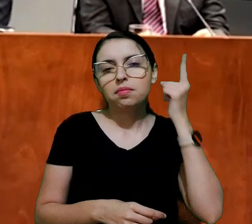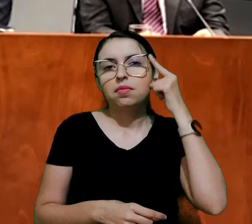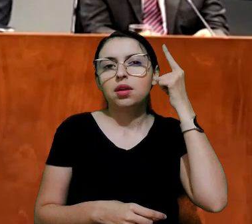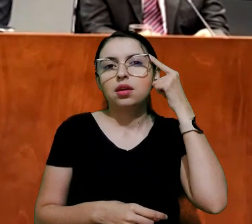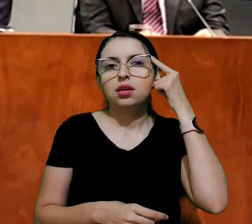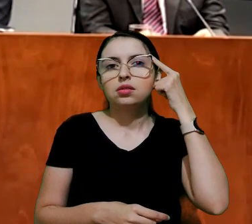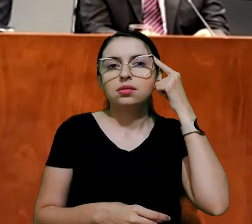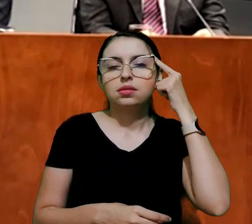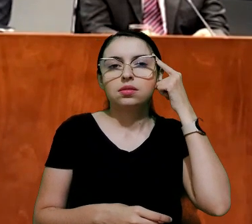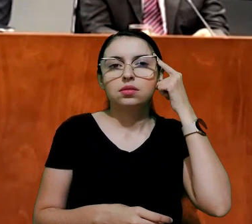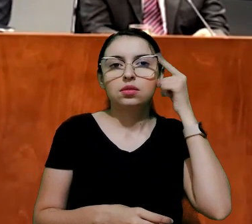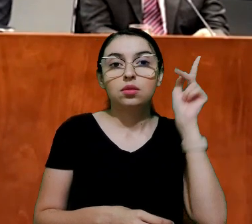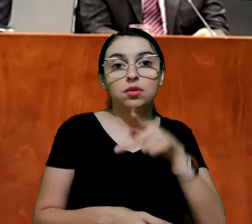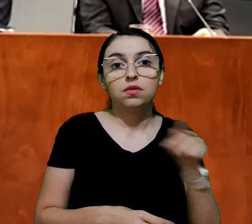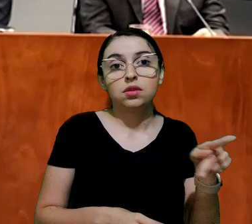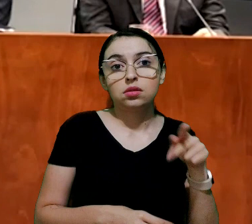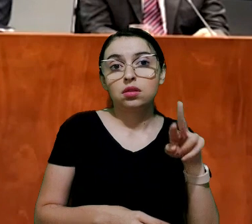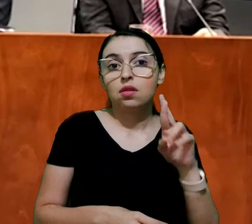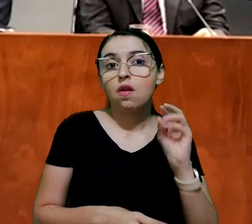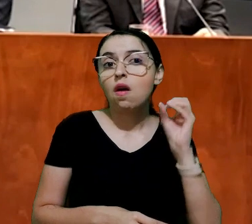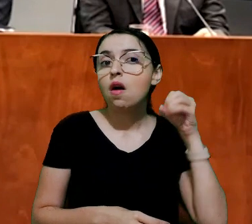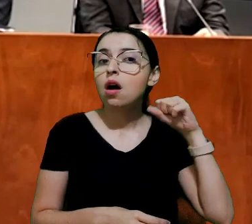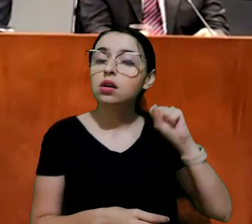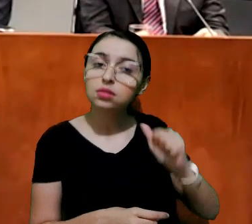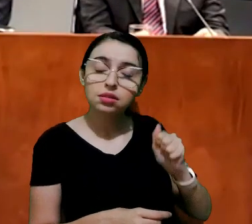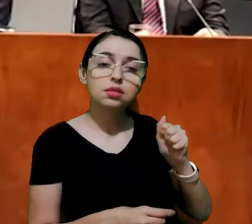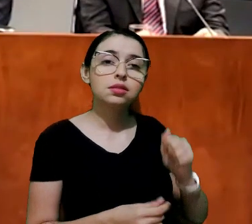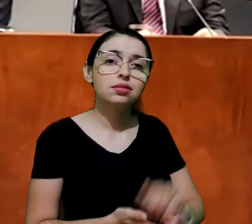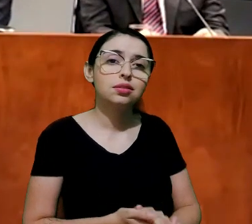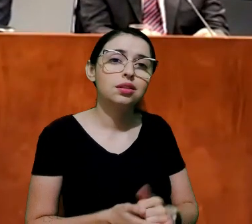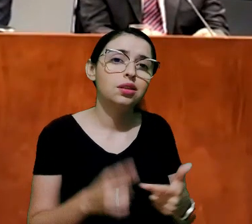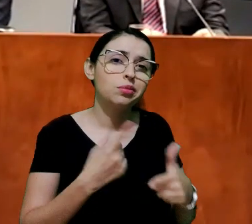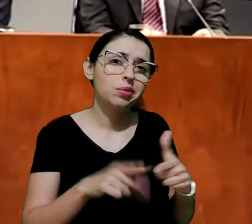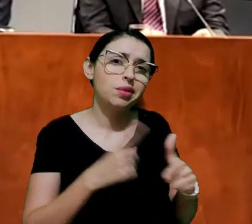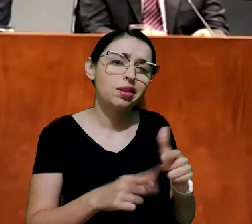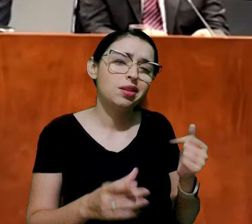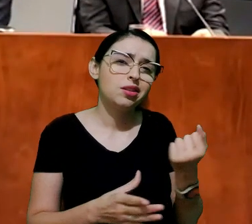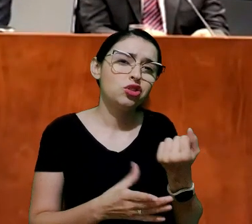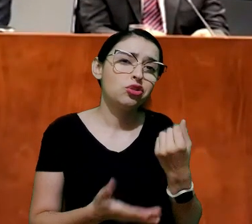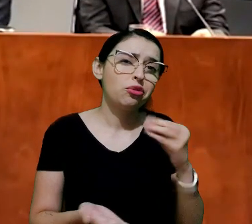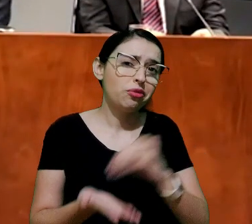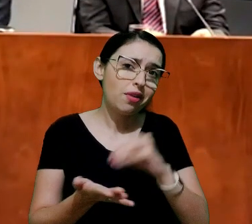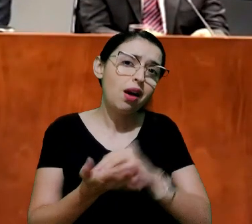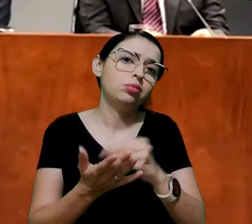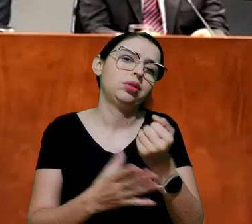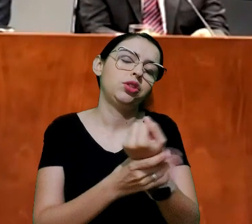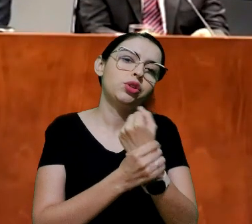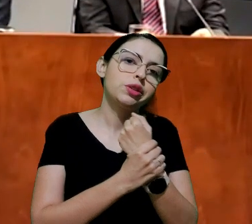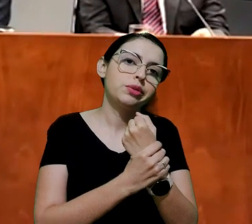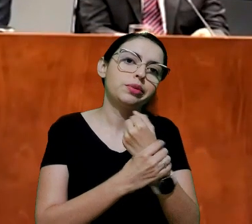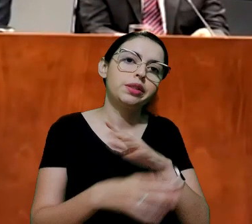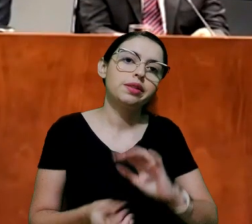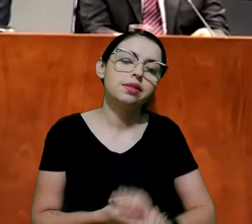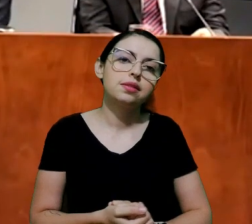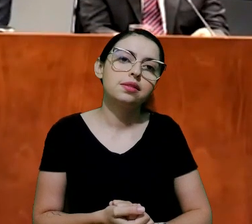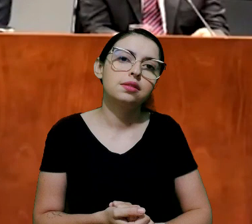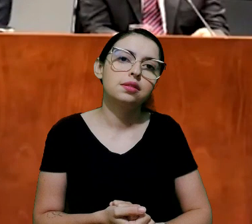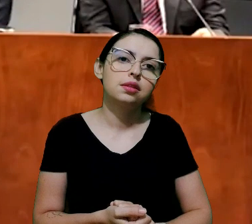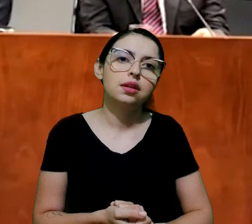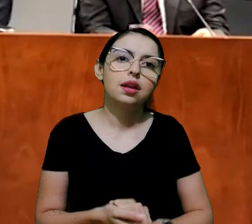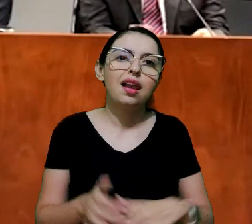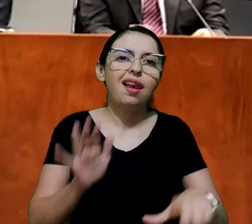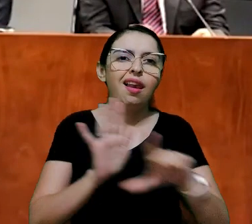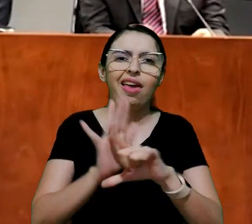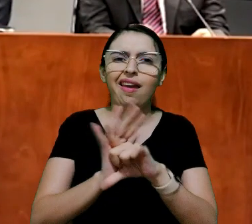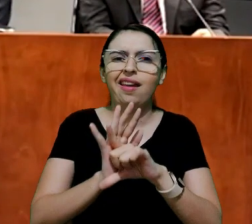esses grandes problemas. Mas eu penso, professora Rosa, também, como a senhora, nós estamos passando um problema de